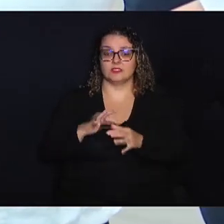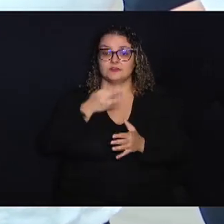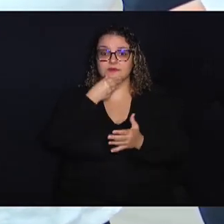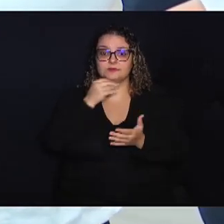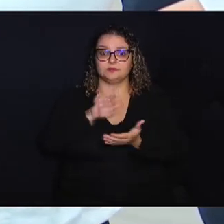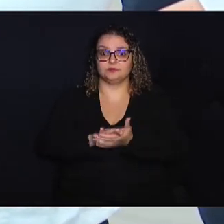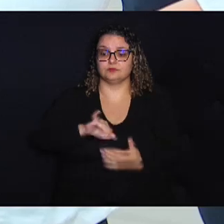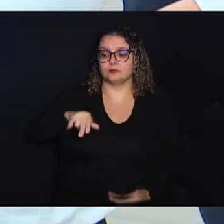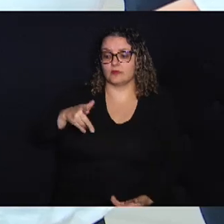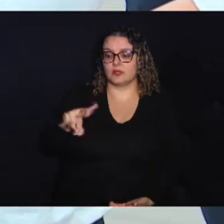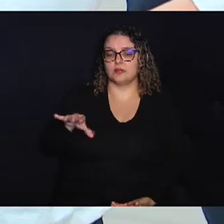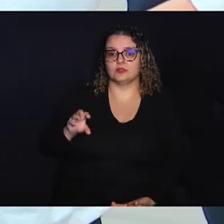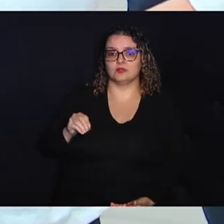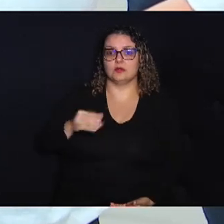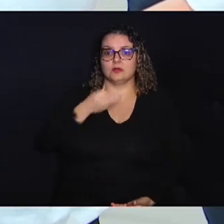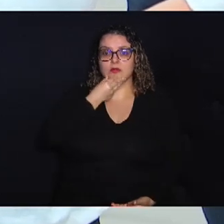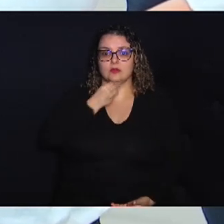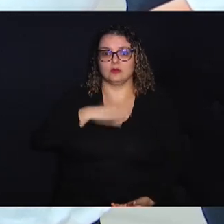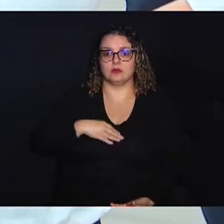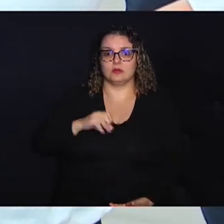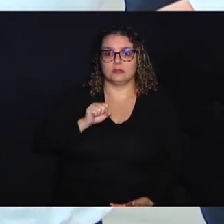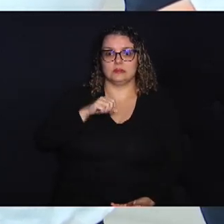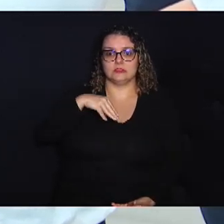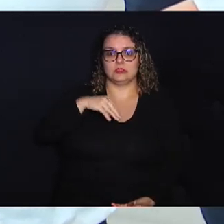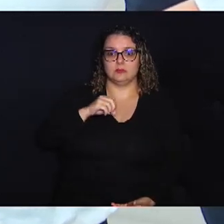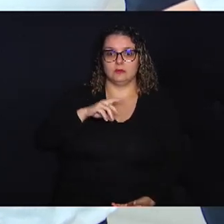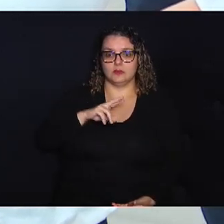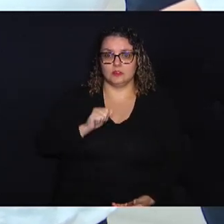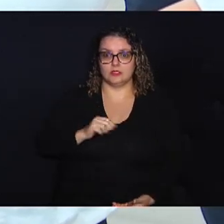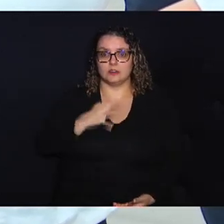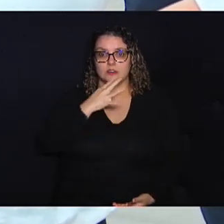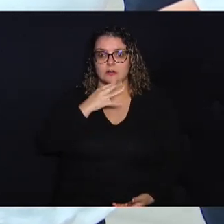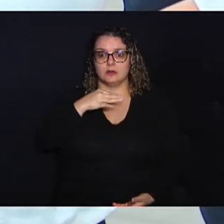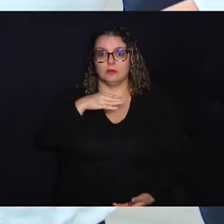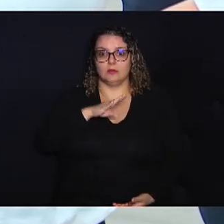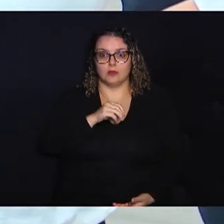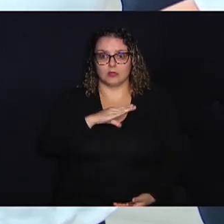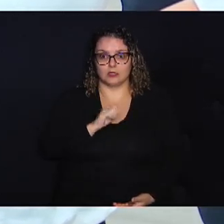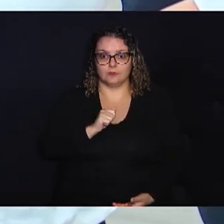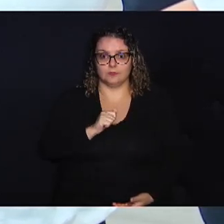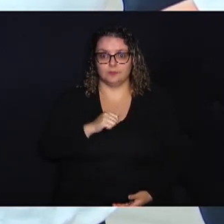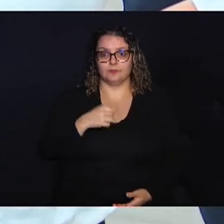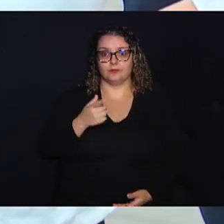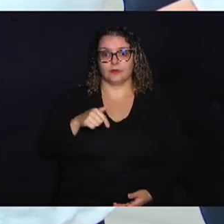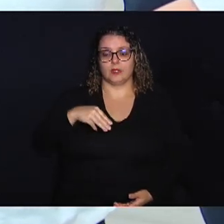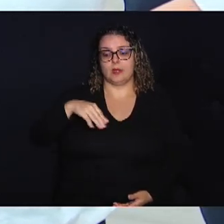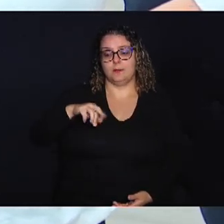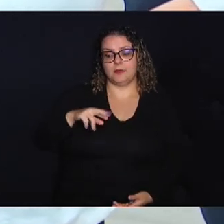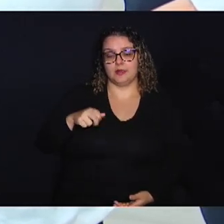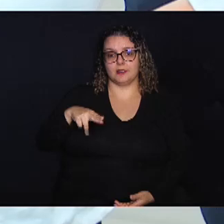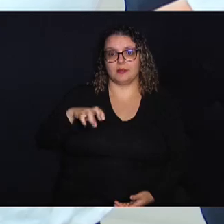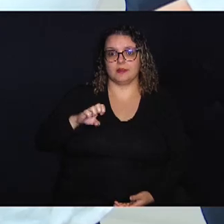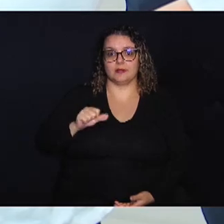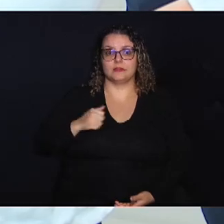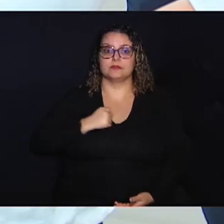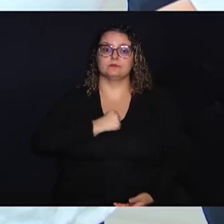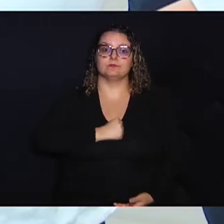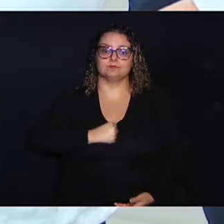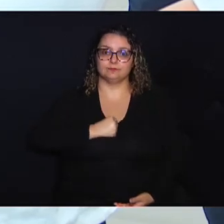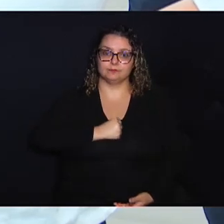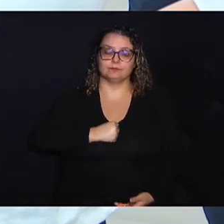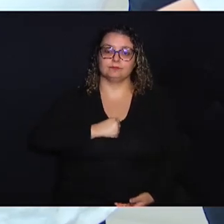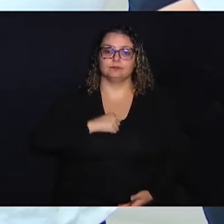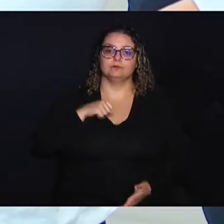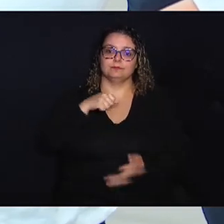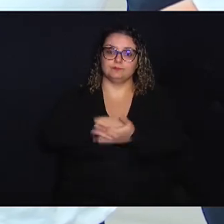João Cícero, e o filho, Samora, também conhecido como Muca, que a Marquesa vai deixar muita saudade na